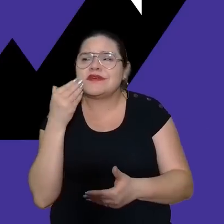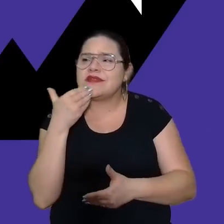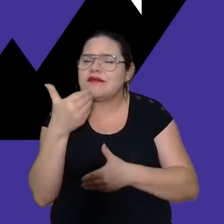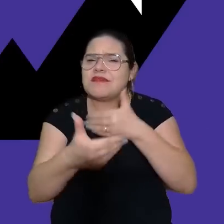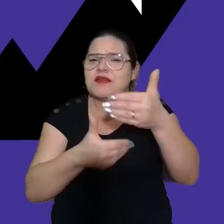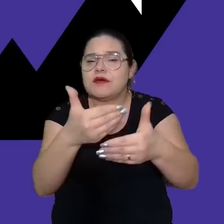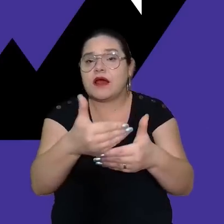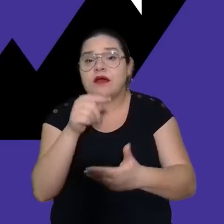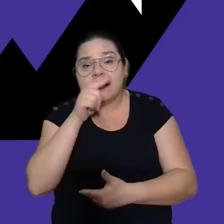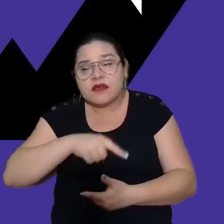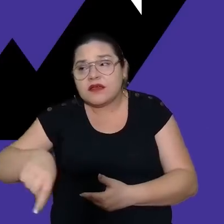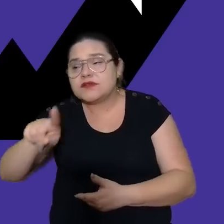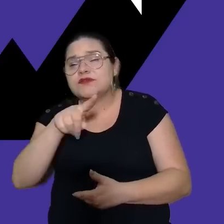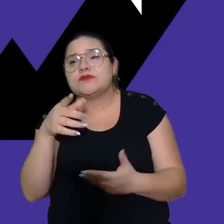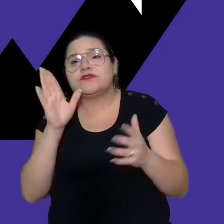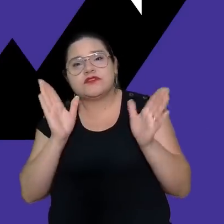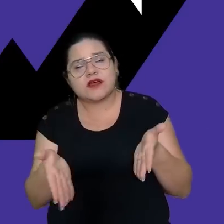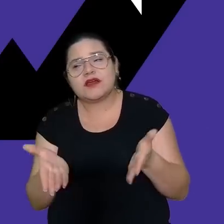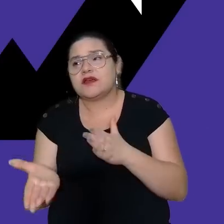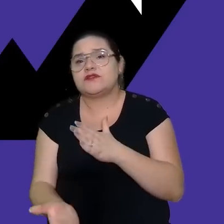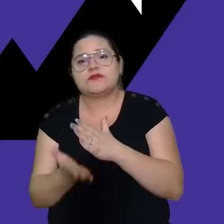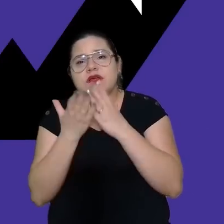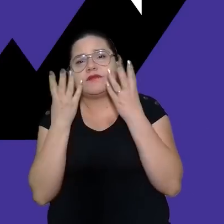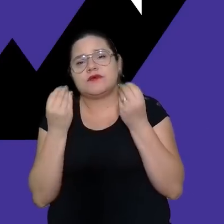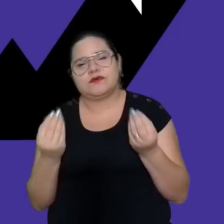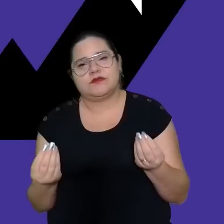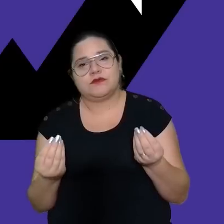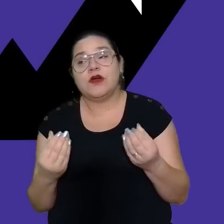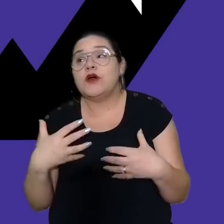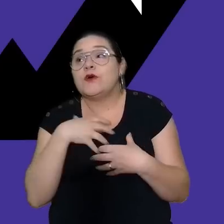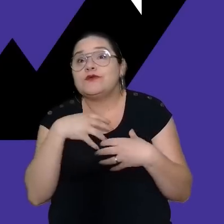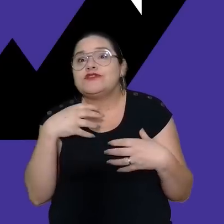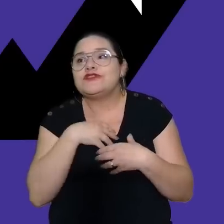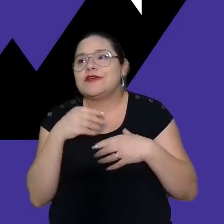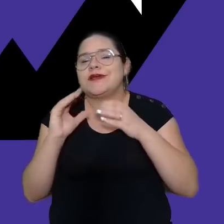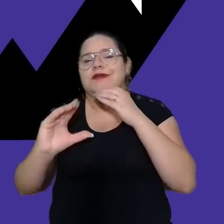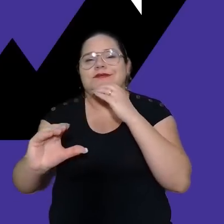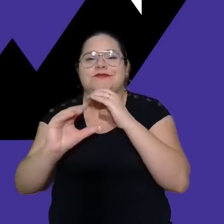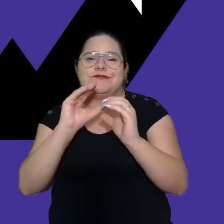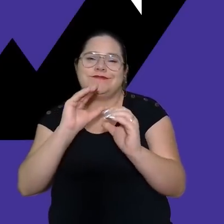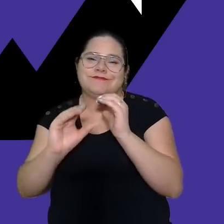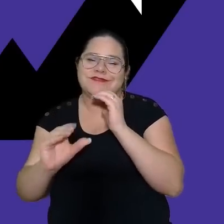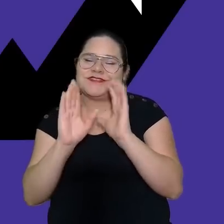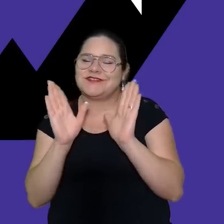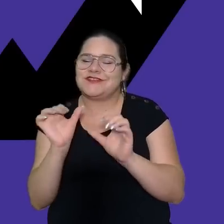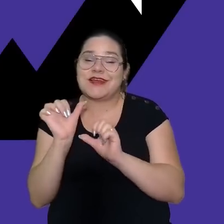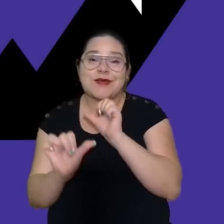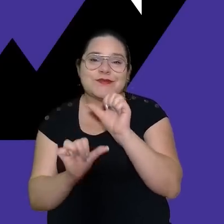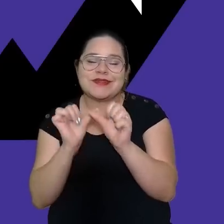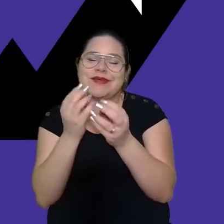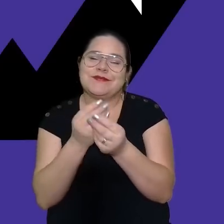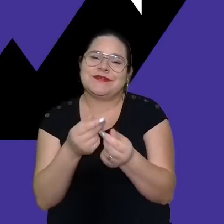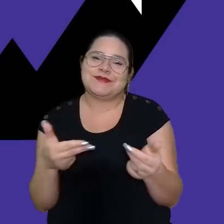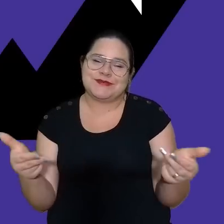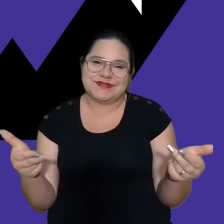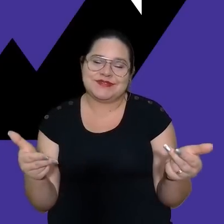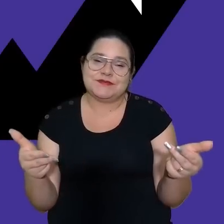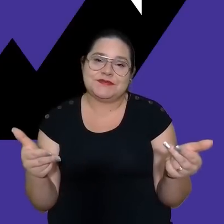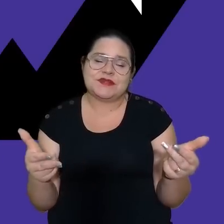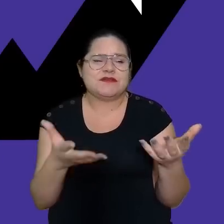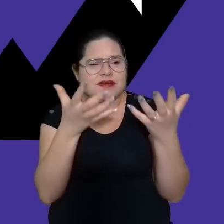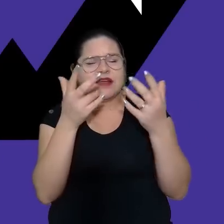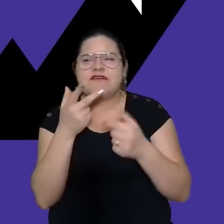isso que o Marcos falou, só a forma de comunicar, eu acho que já mudaria bastante. Né, admitir que nós temos